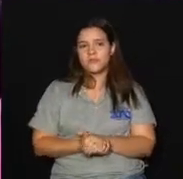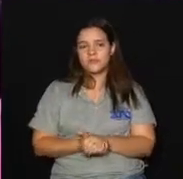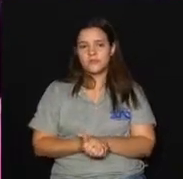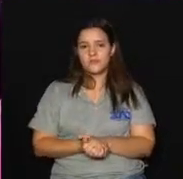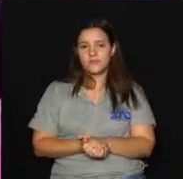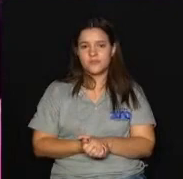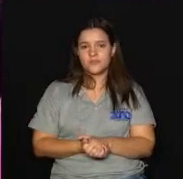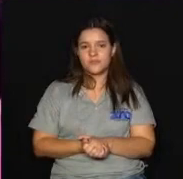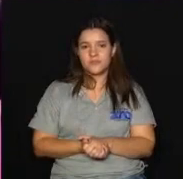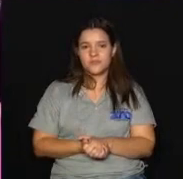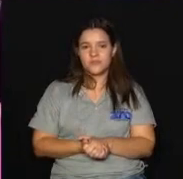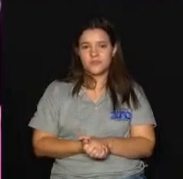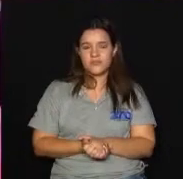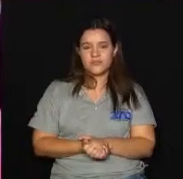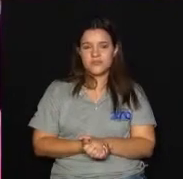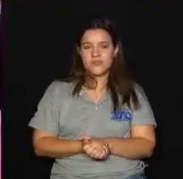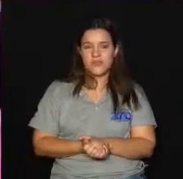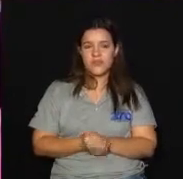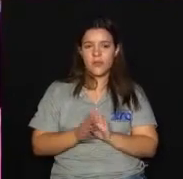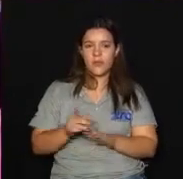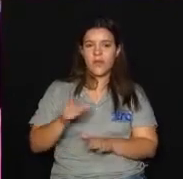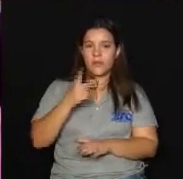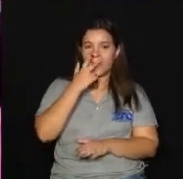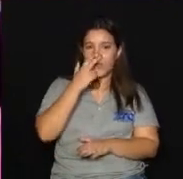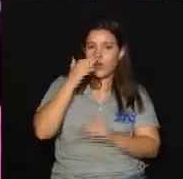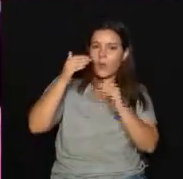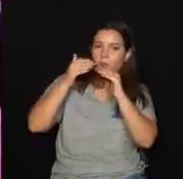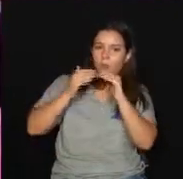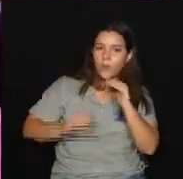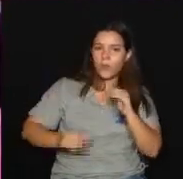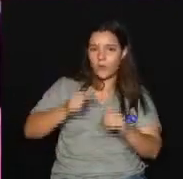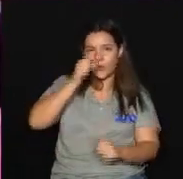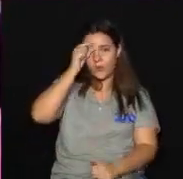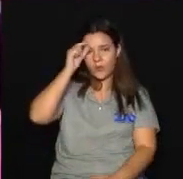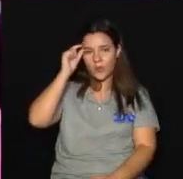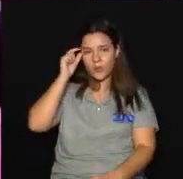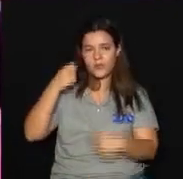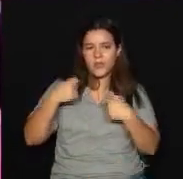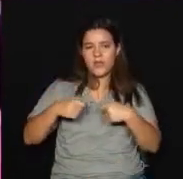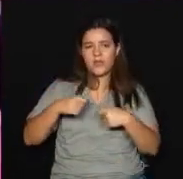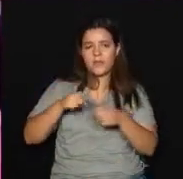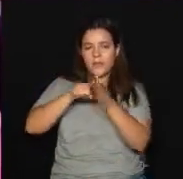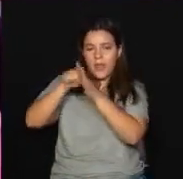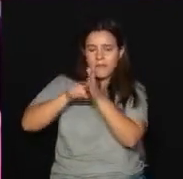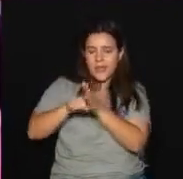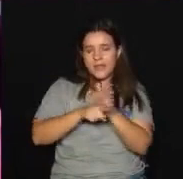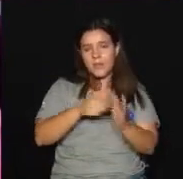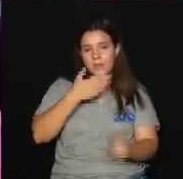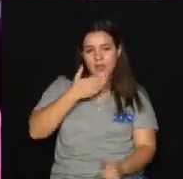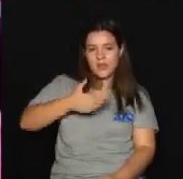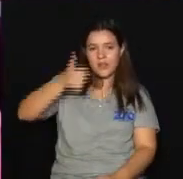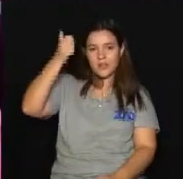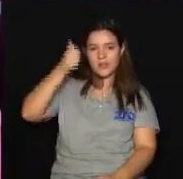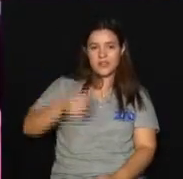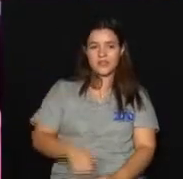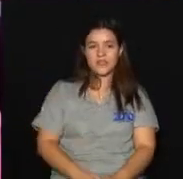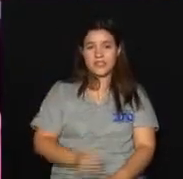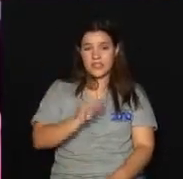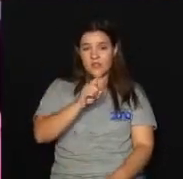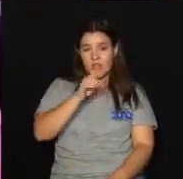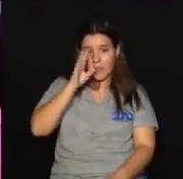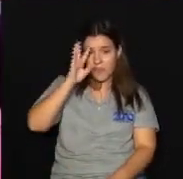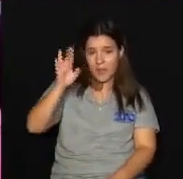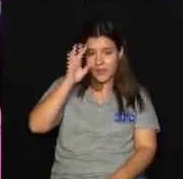De certa forma, esse fenômeno da rejeição, ele ainda precisa ser melhor avaliado. Porque se você imaginar, por